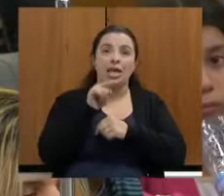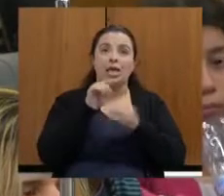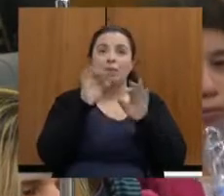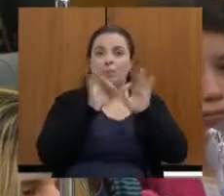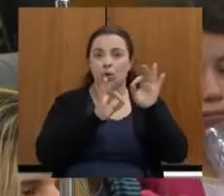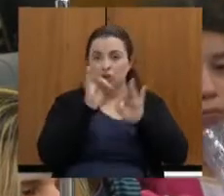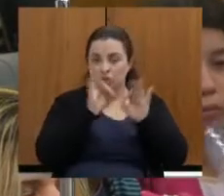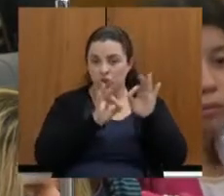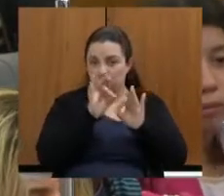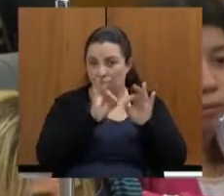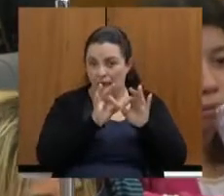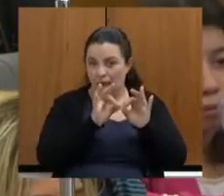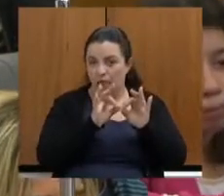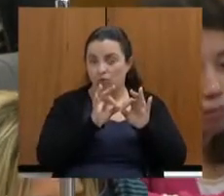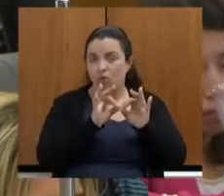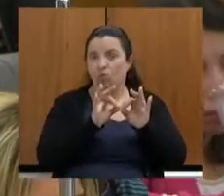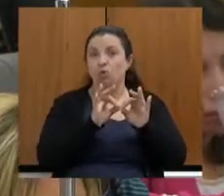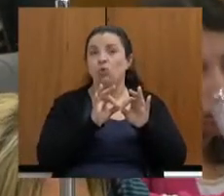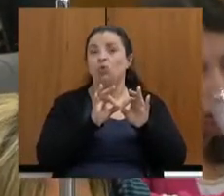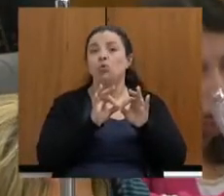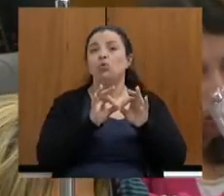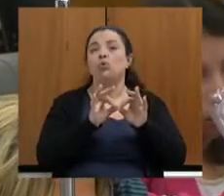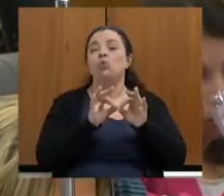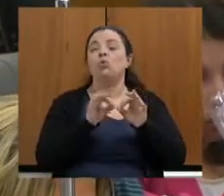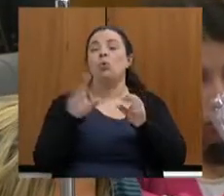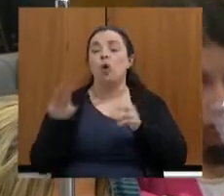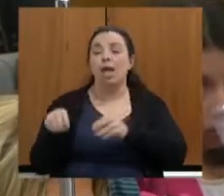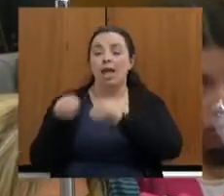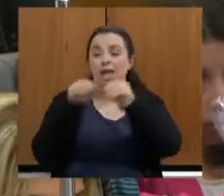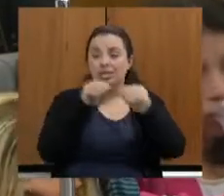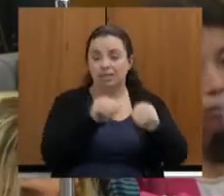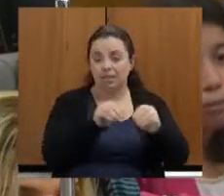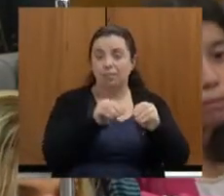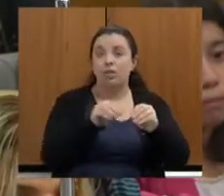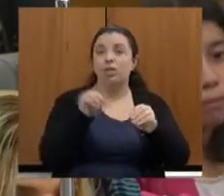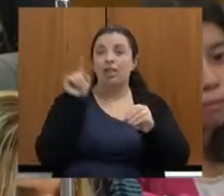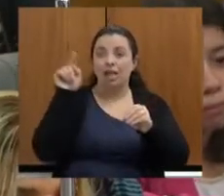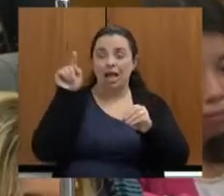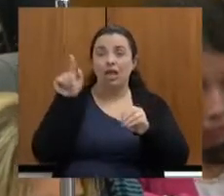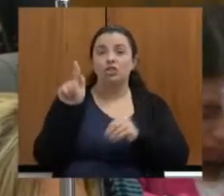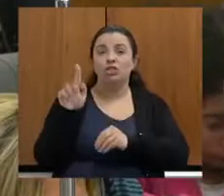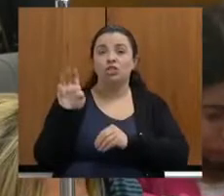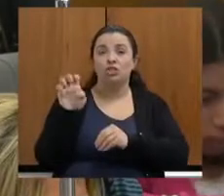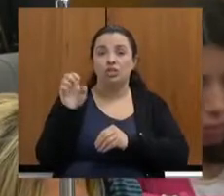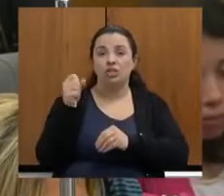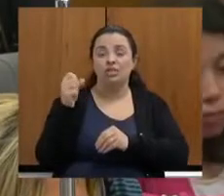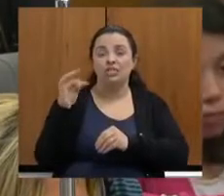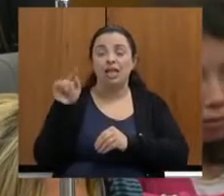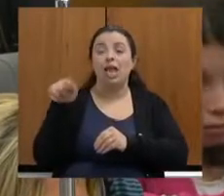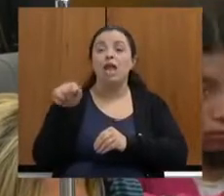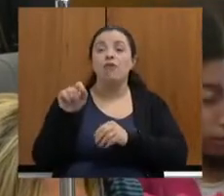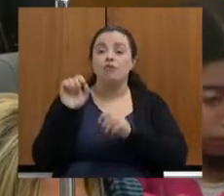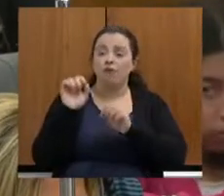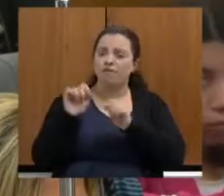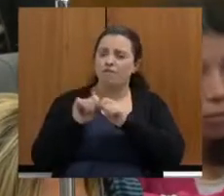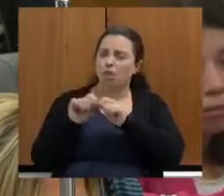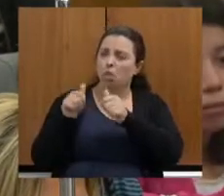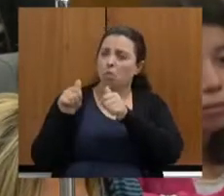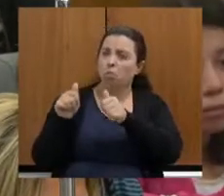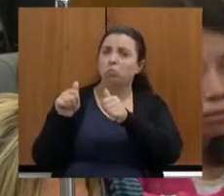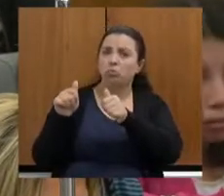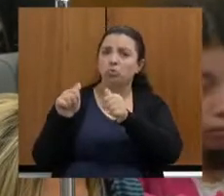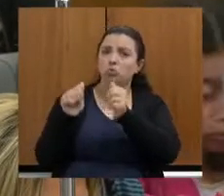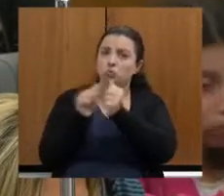real assentamento de Gesteira foi feito e muito bem feito junto com atingidos e a